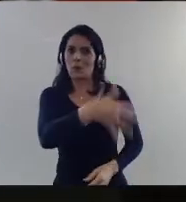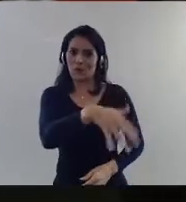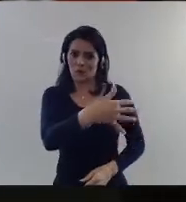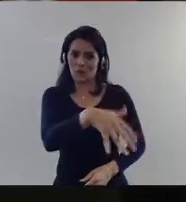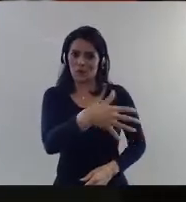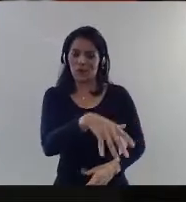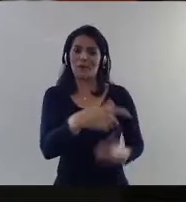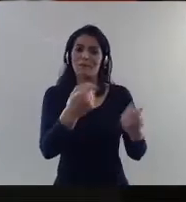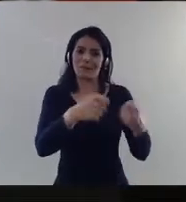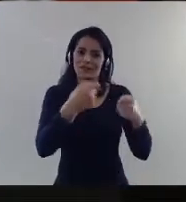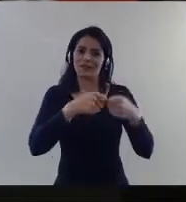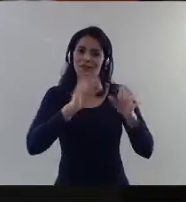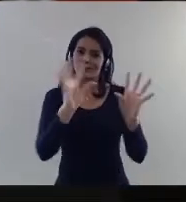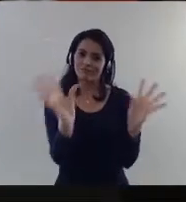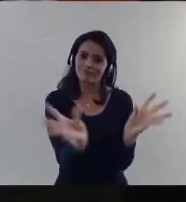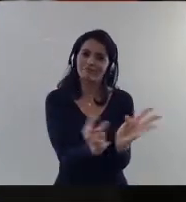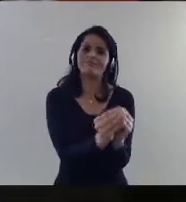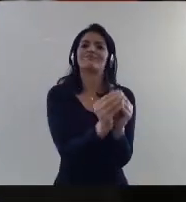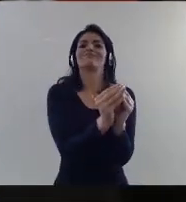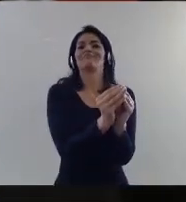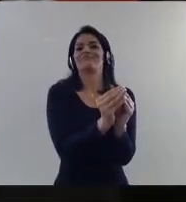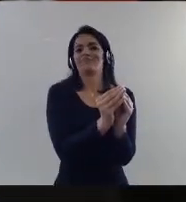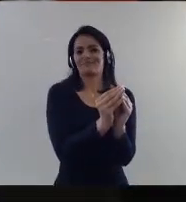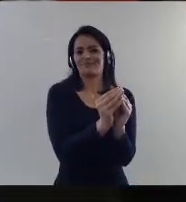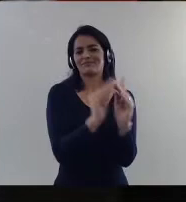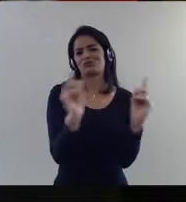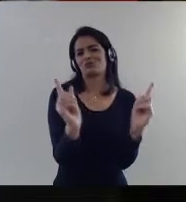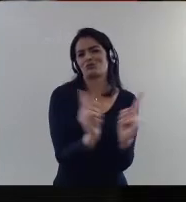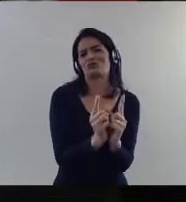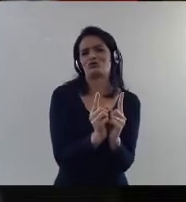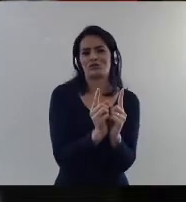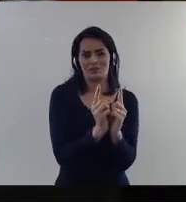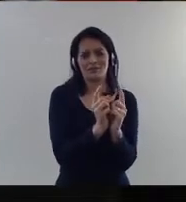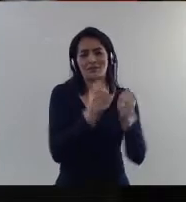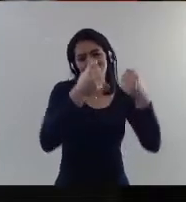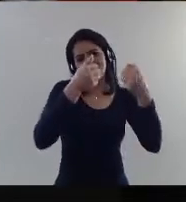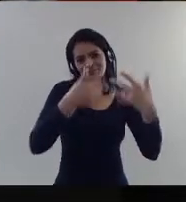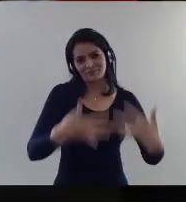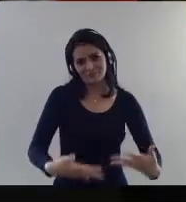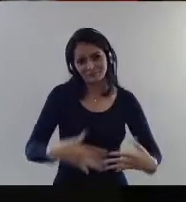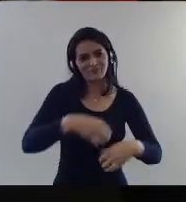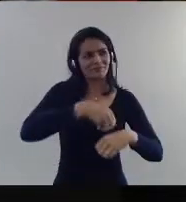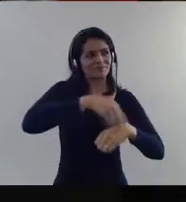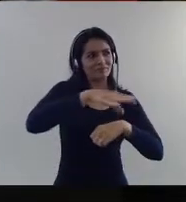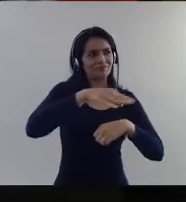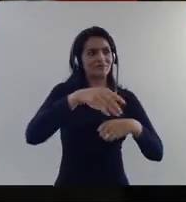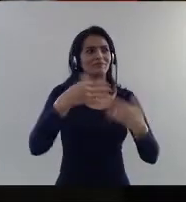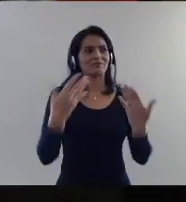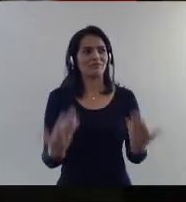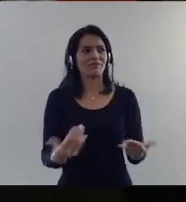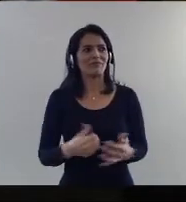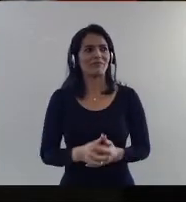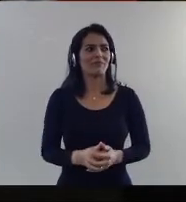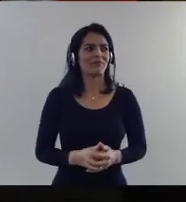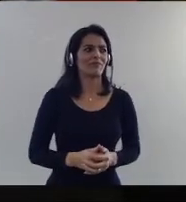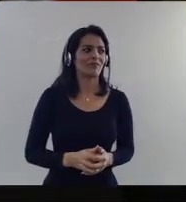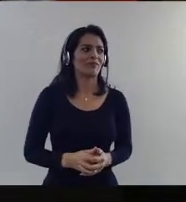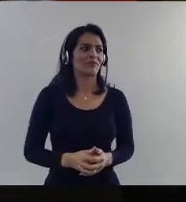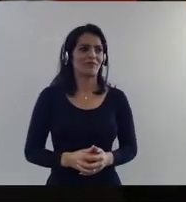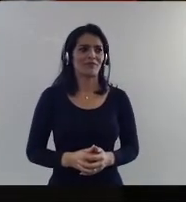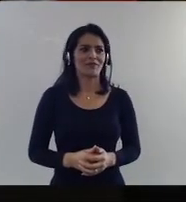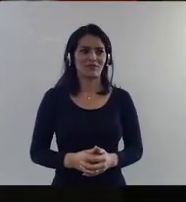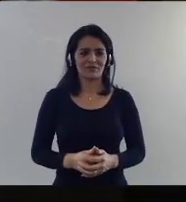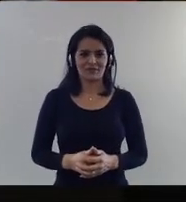que fazer uma reduzida para explicar um pouco do que... Vou pegar aqui no